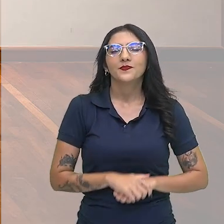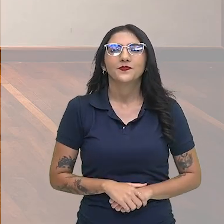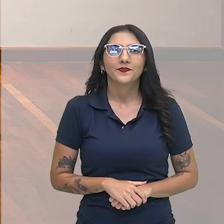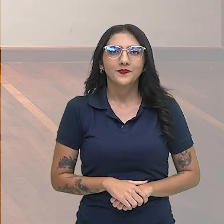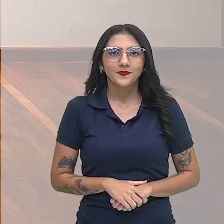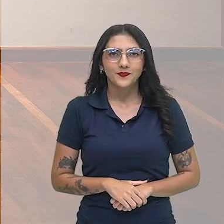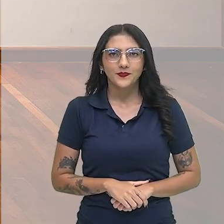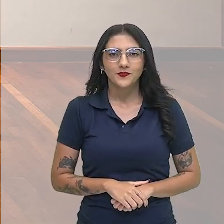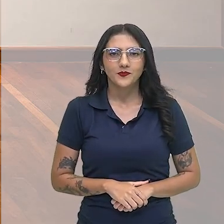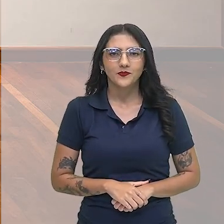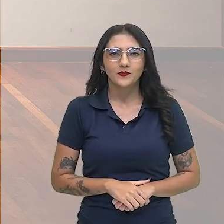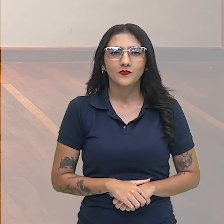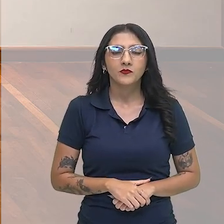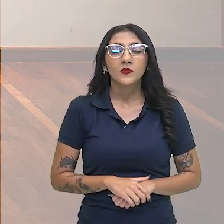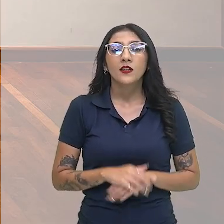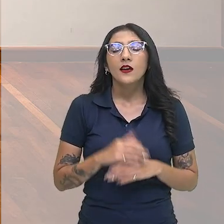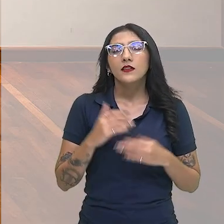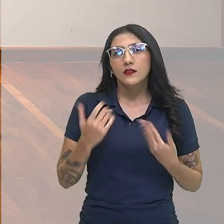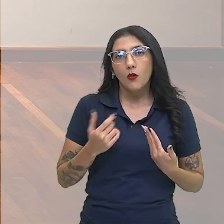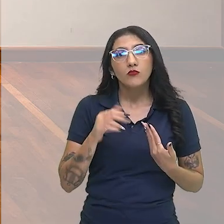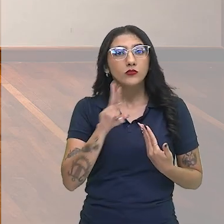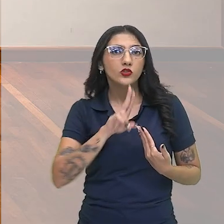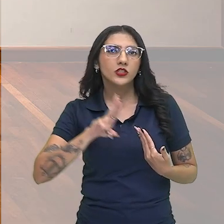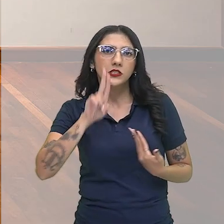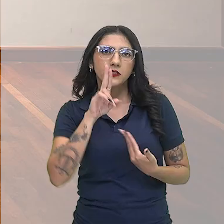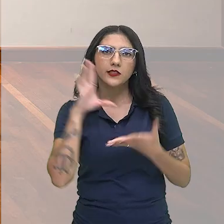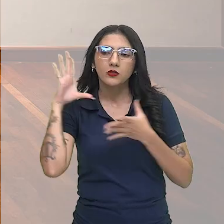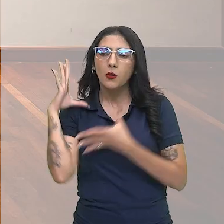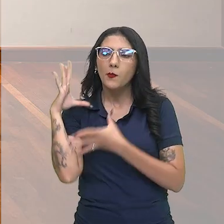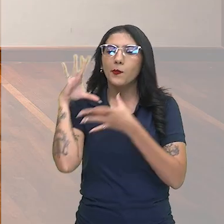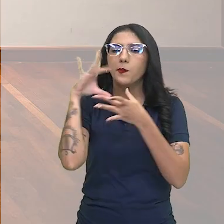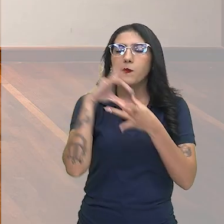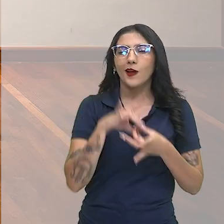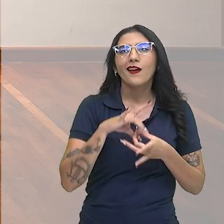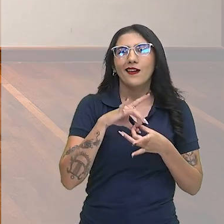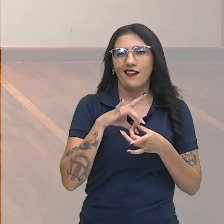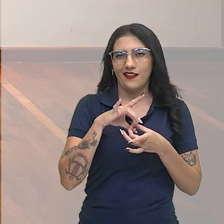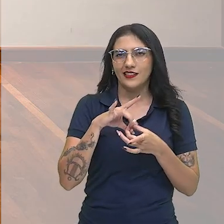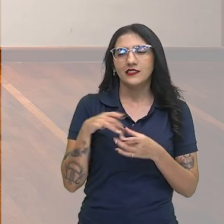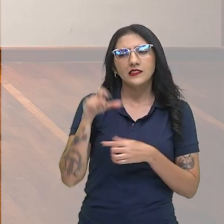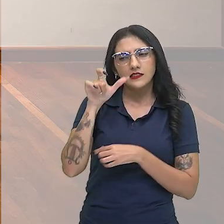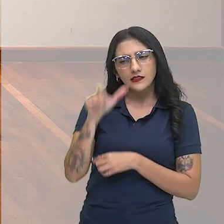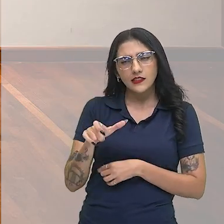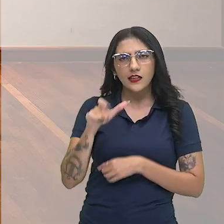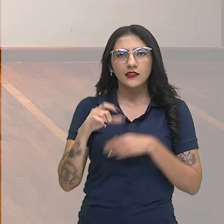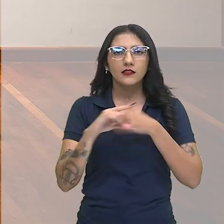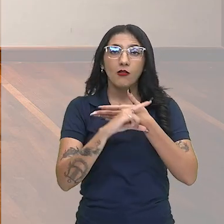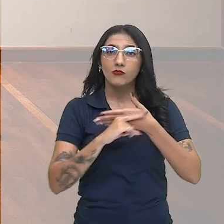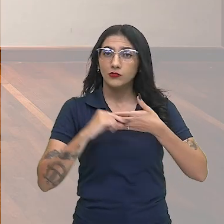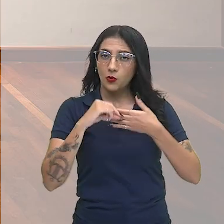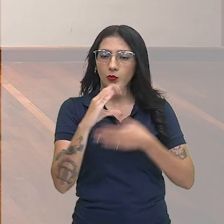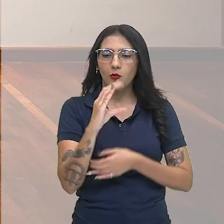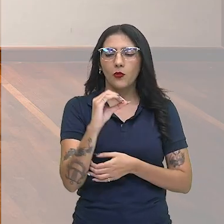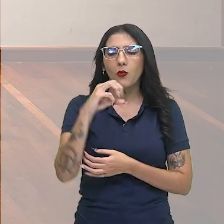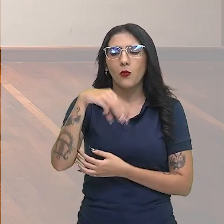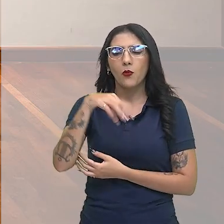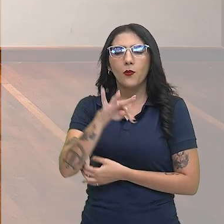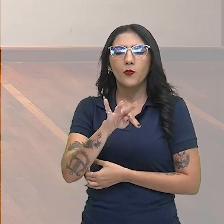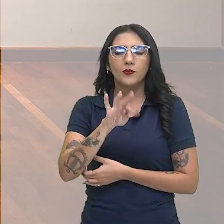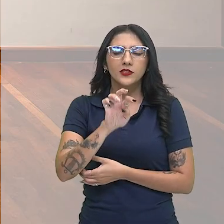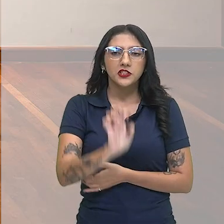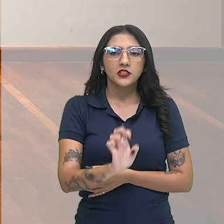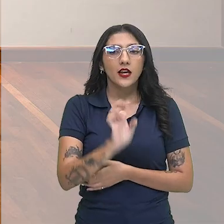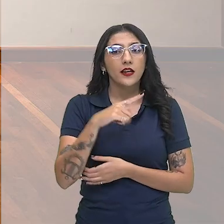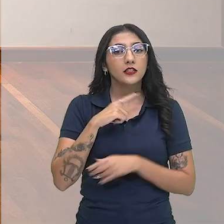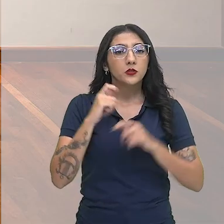lá, a sociologia, né, a partir do Comte, ele vai, então, introduzir aí a